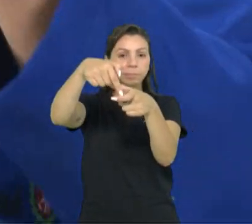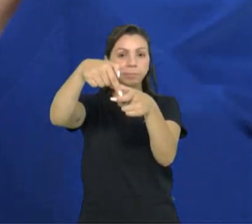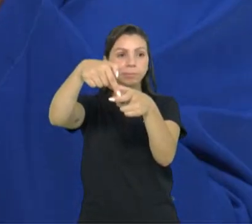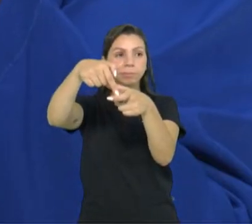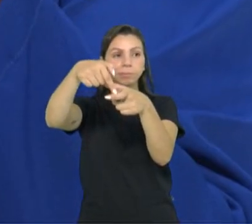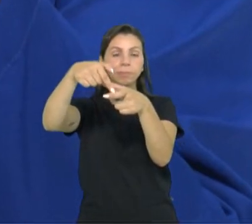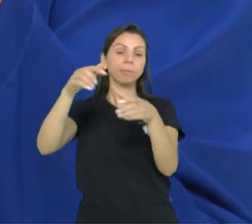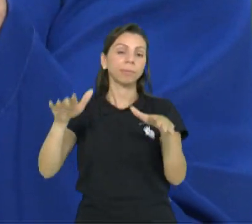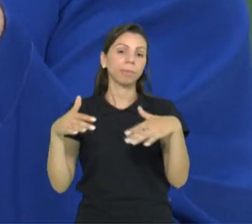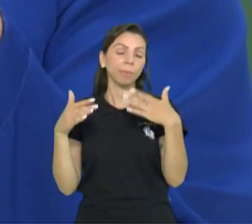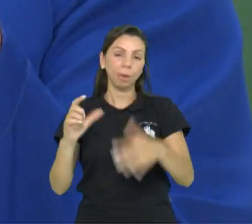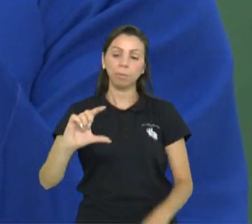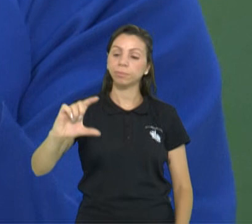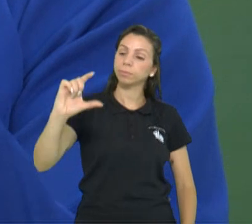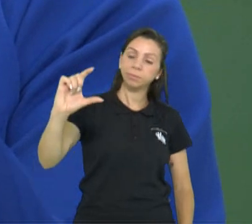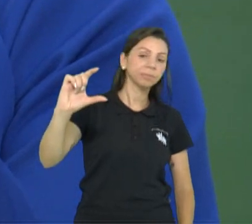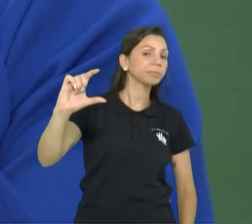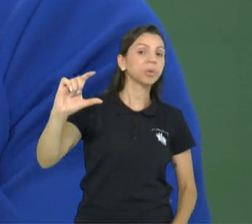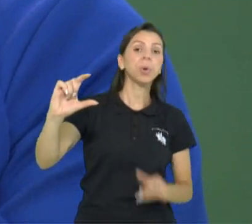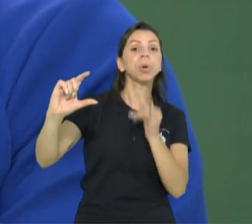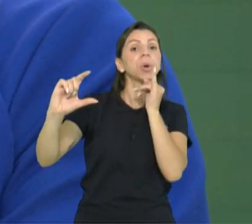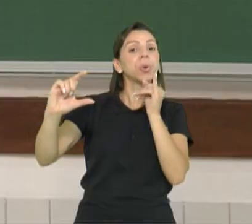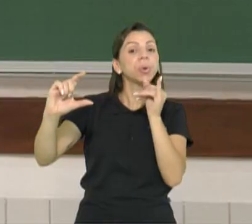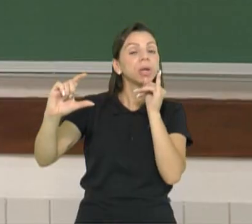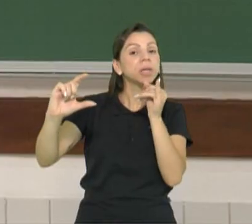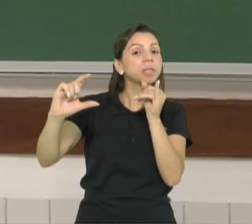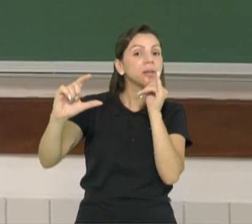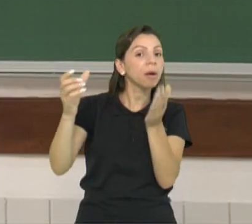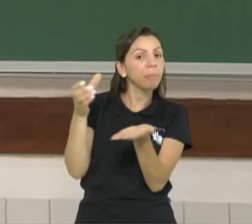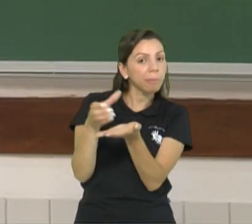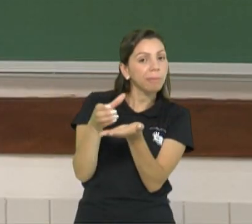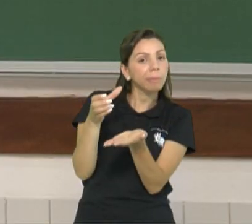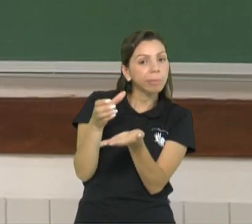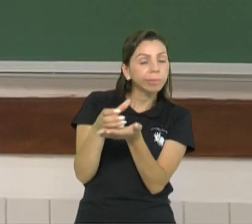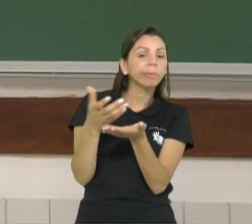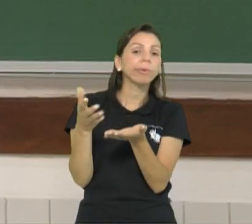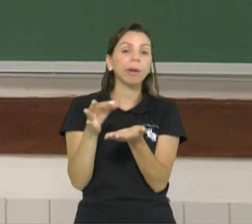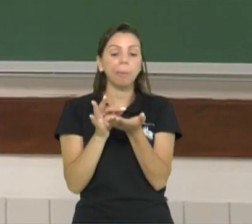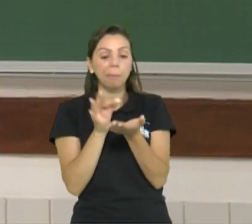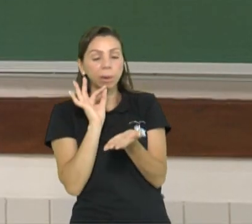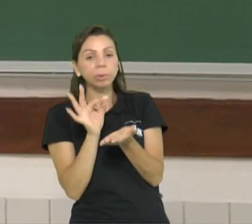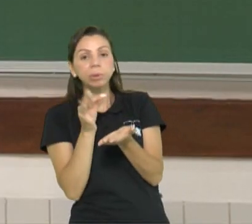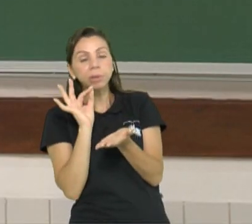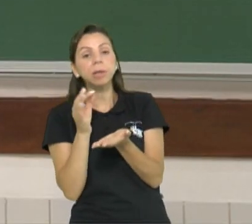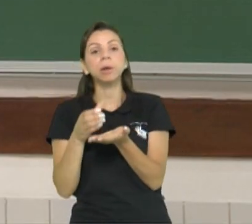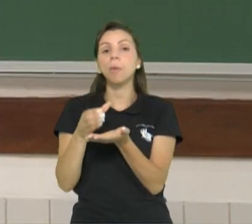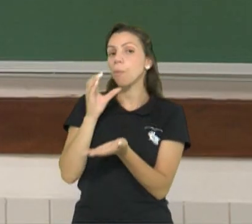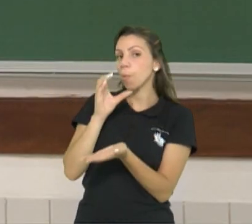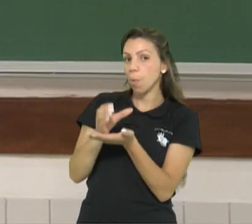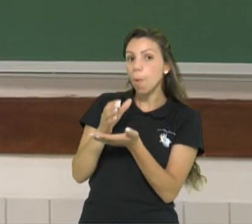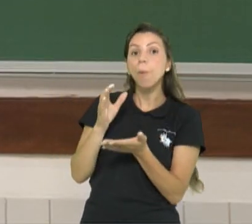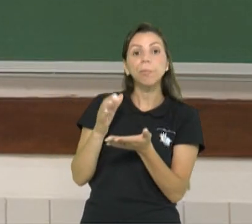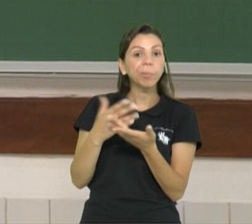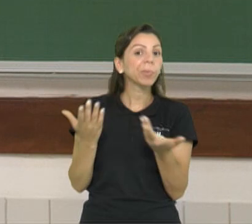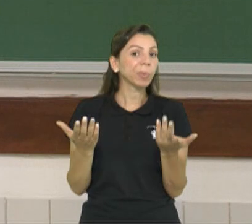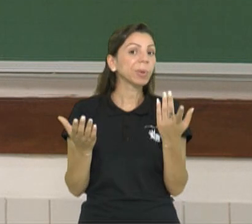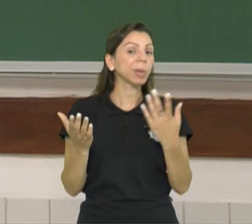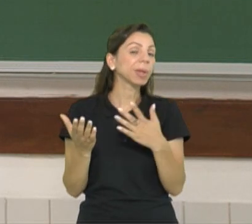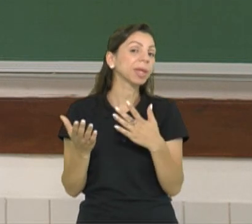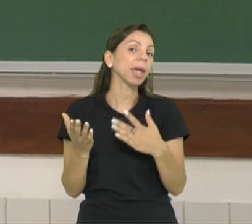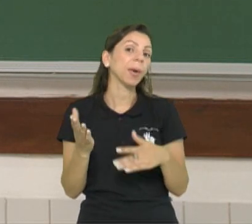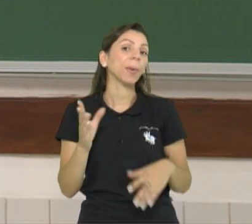aqui. Então, ó, aqui nós temos um exemplo que todo mundo tem uma xícara, tem um copo em casa, que é um